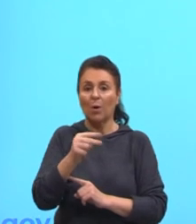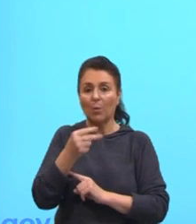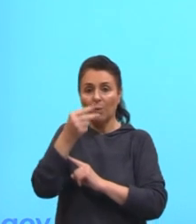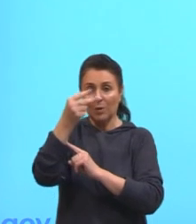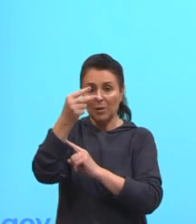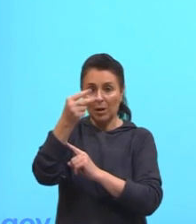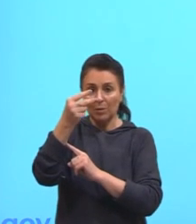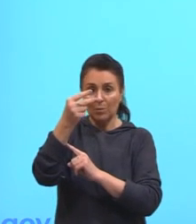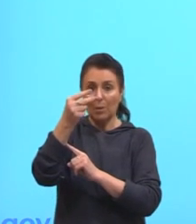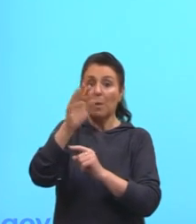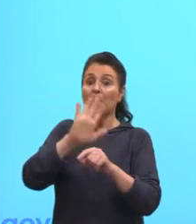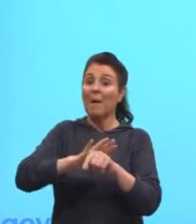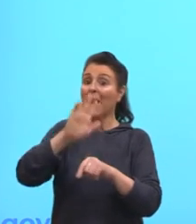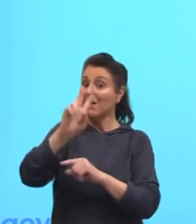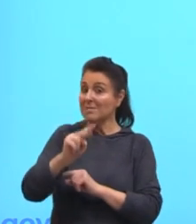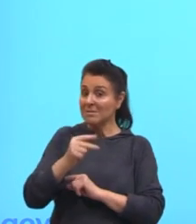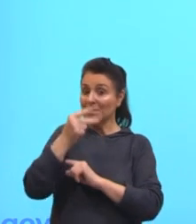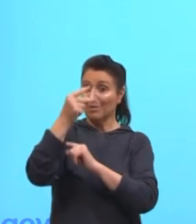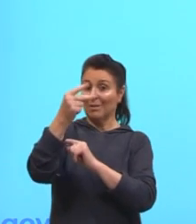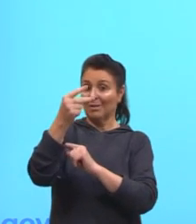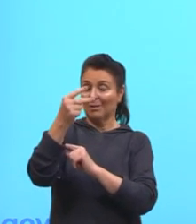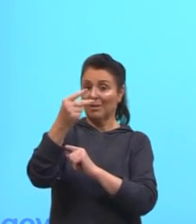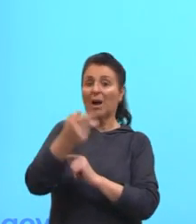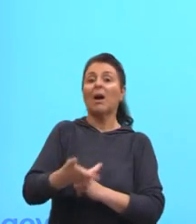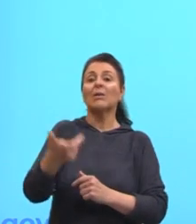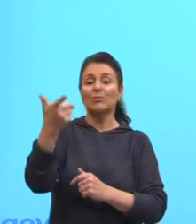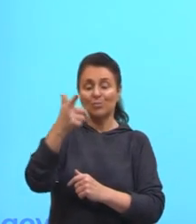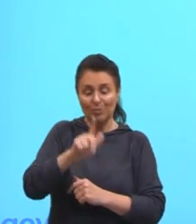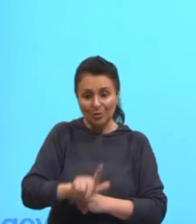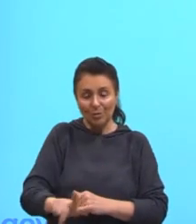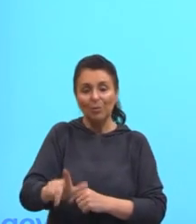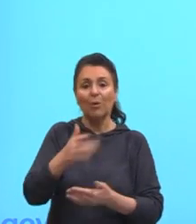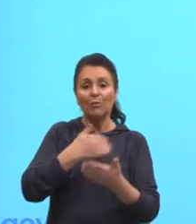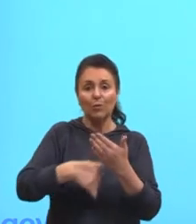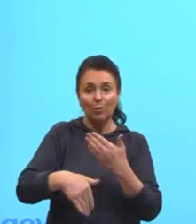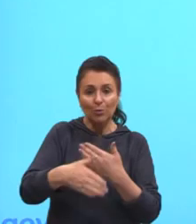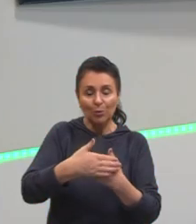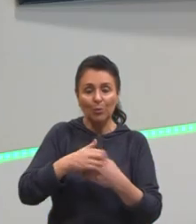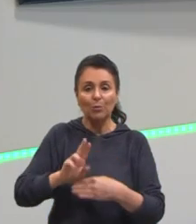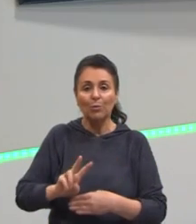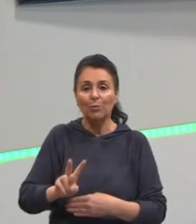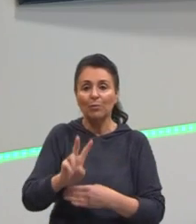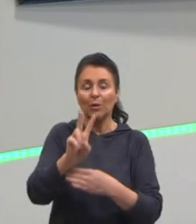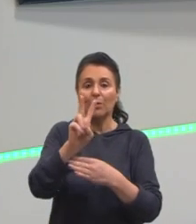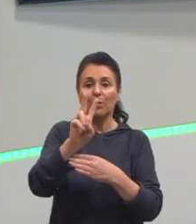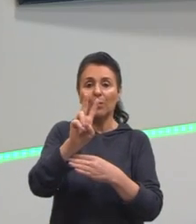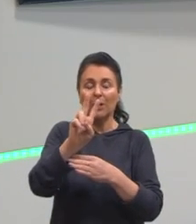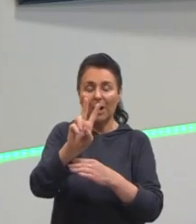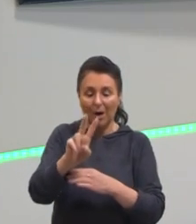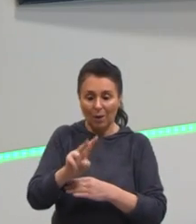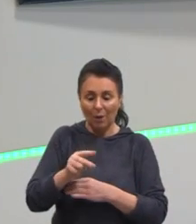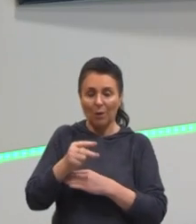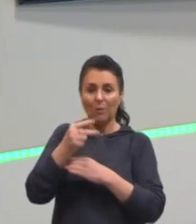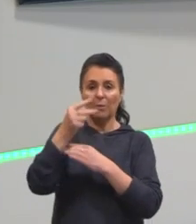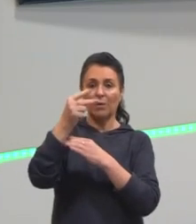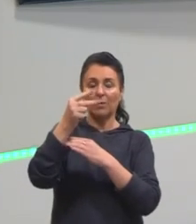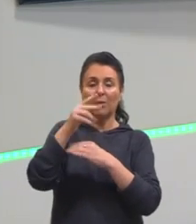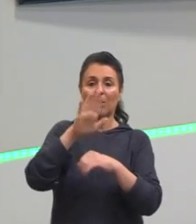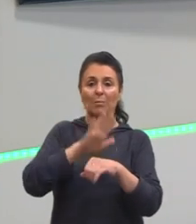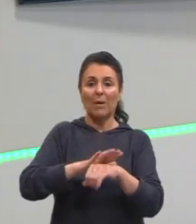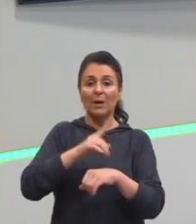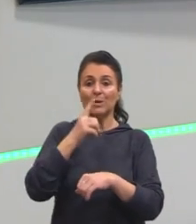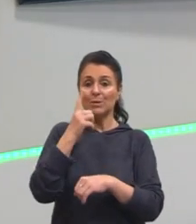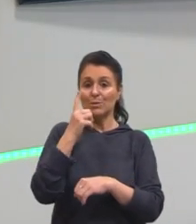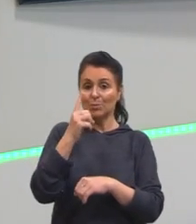elevado ao quadrado e agora mais uma vez todo esse valor aqui elevado ao quadrado então mais